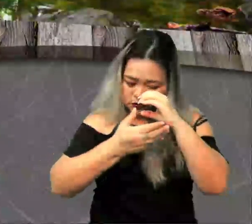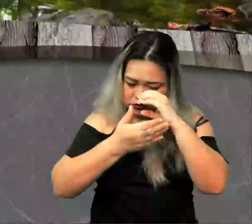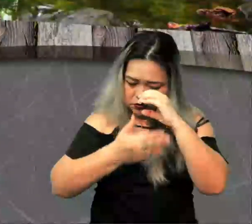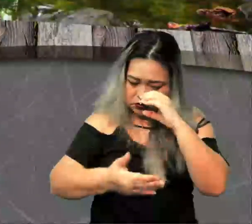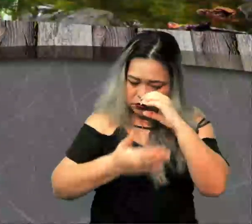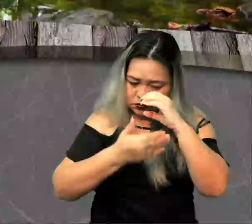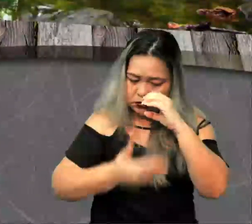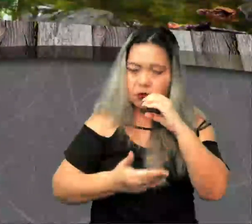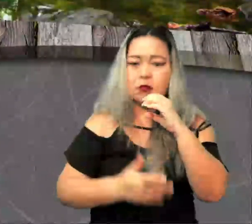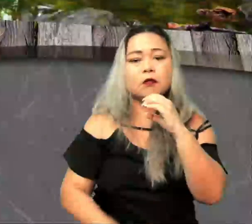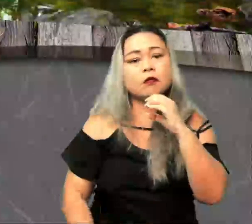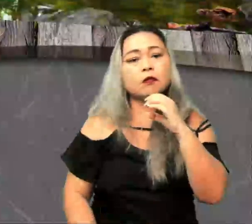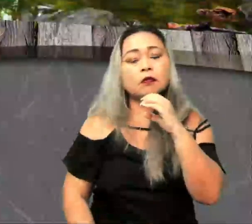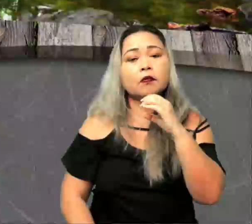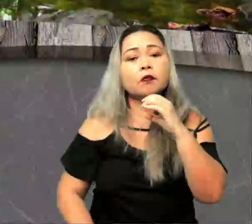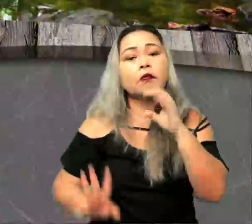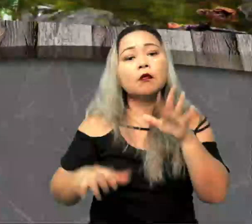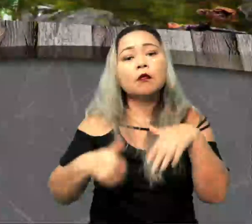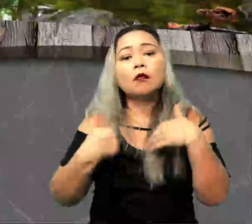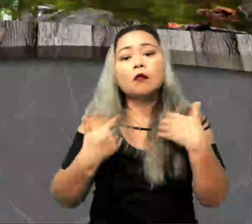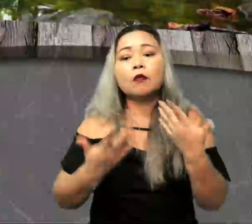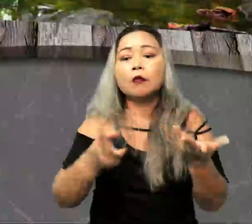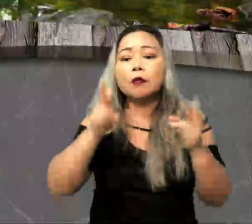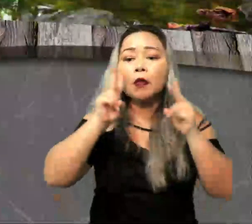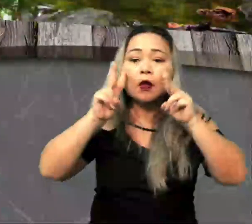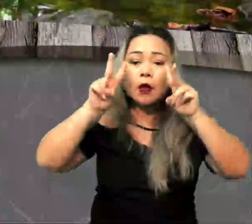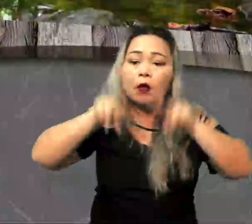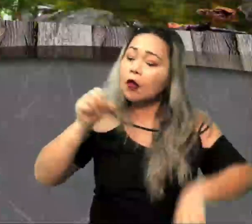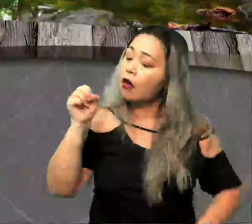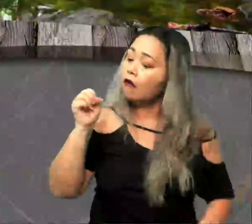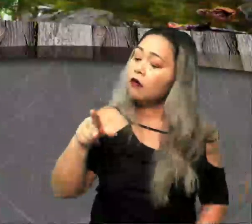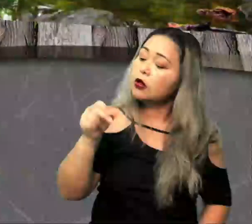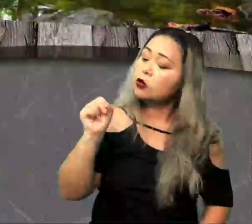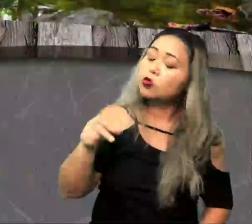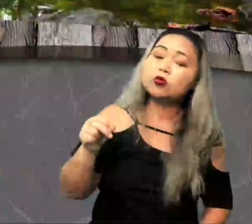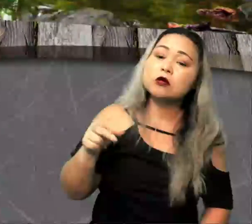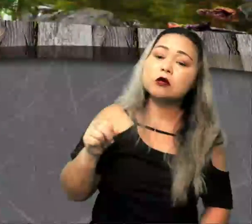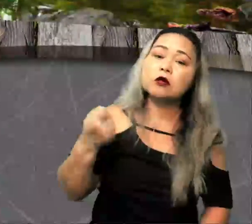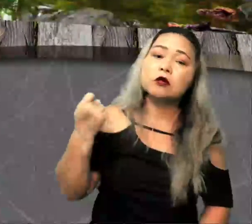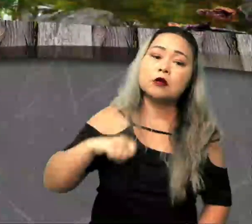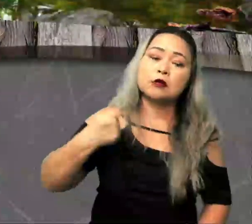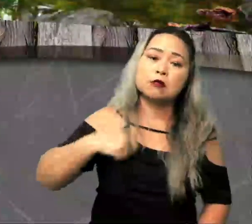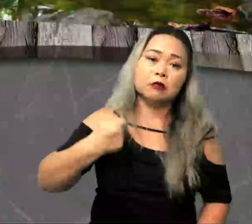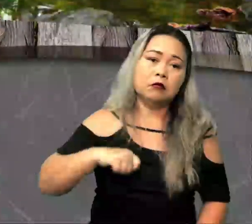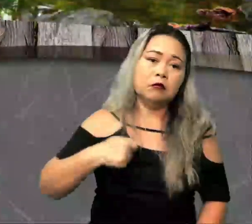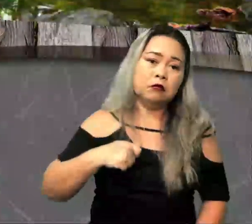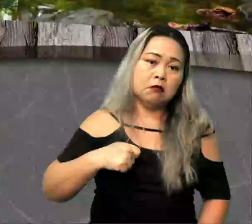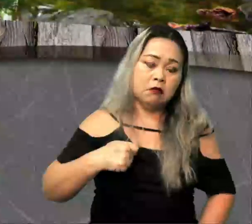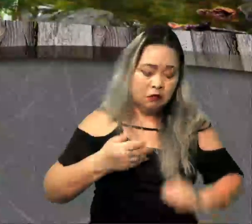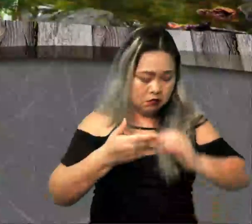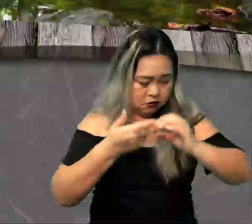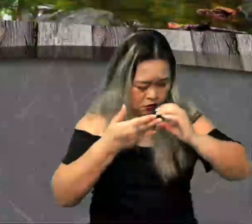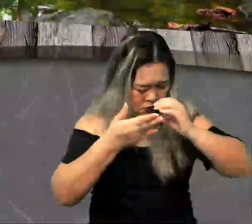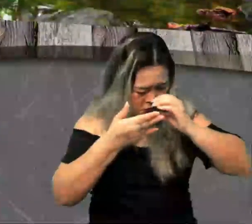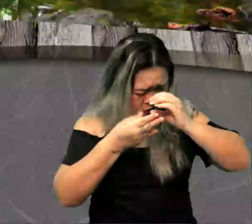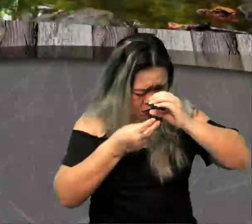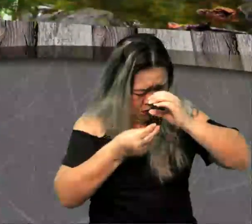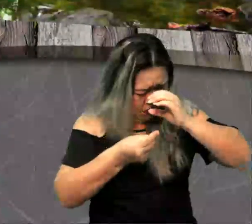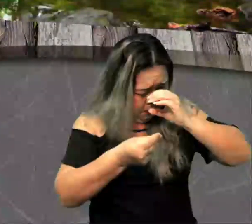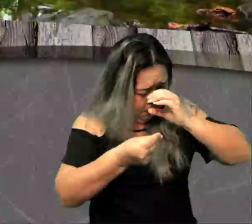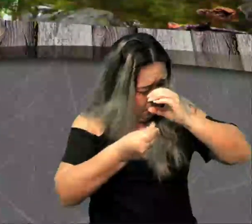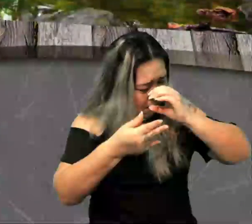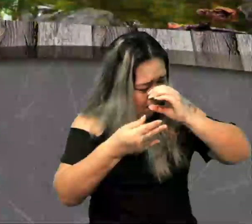microscopia. Para eu visualizar um vírus, eu preciso de uma microscopia